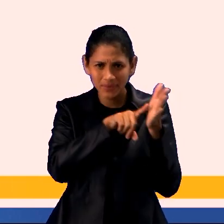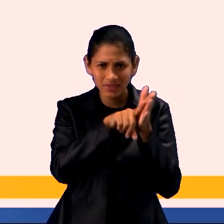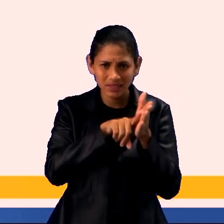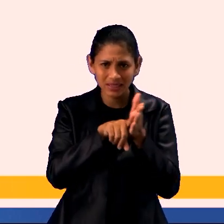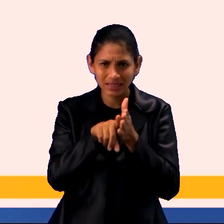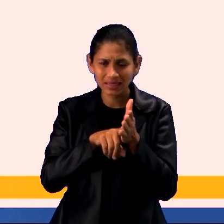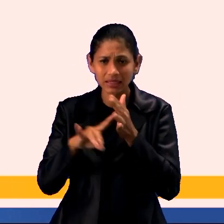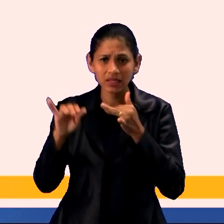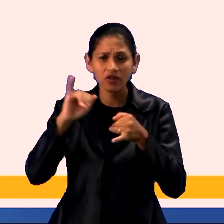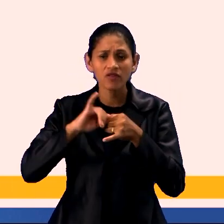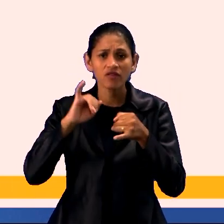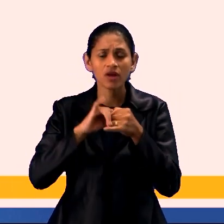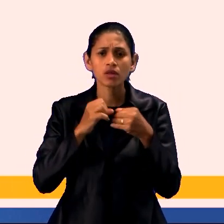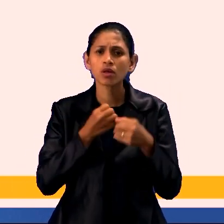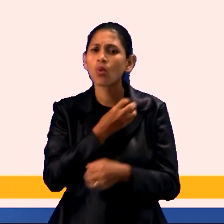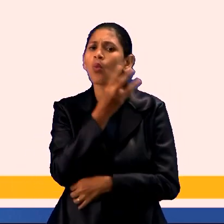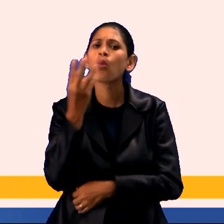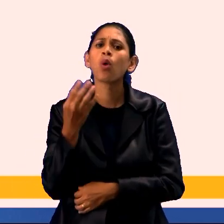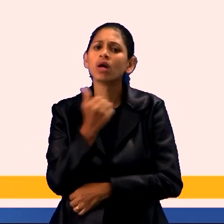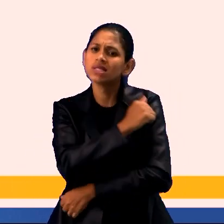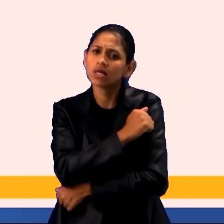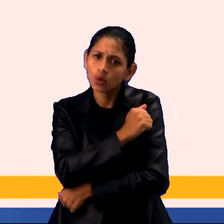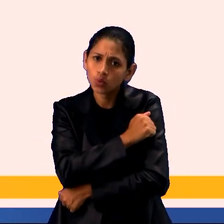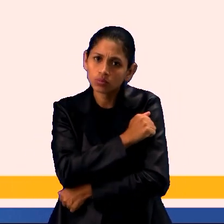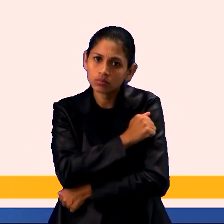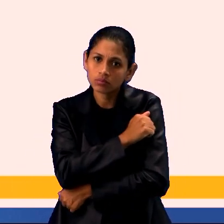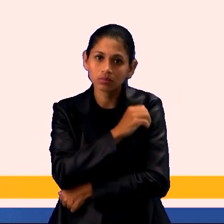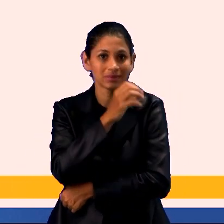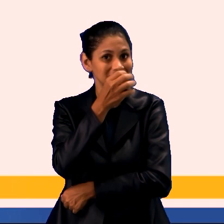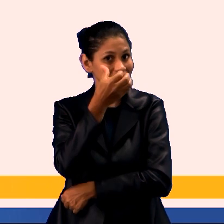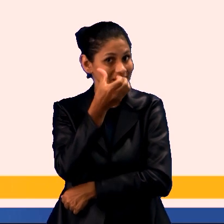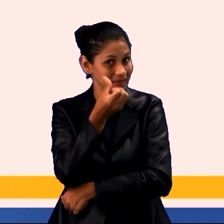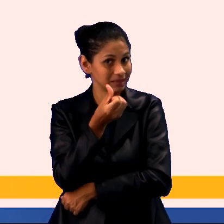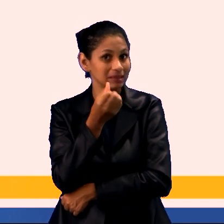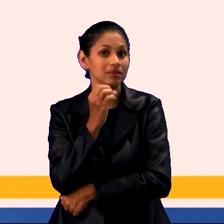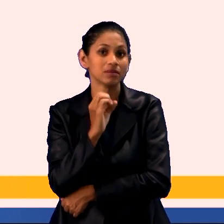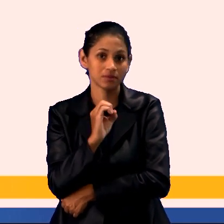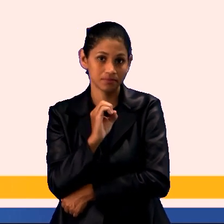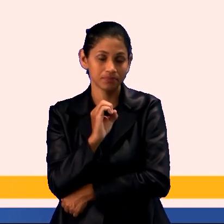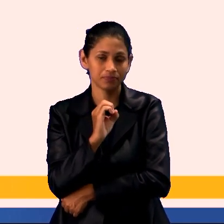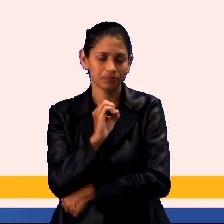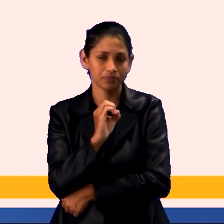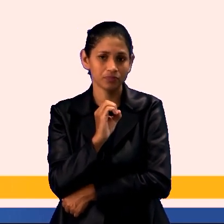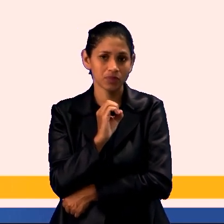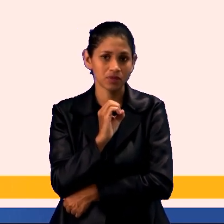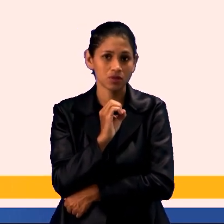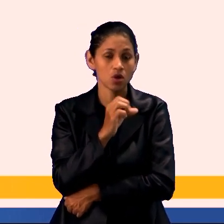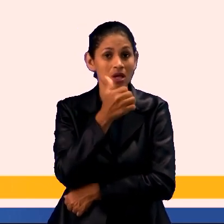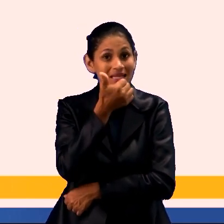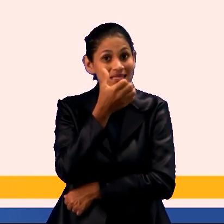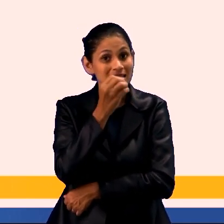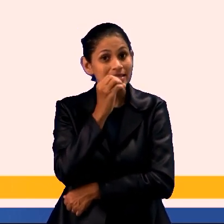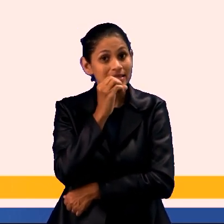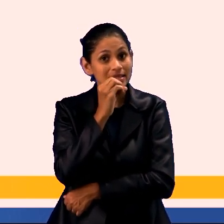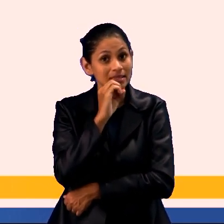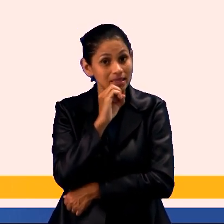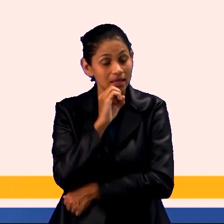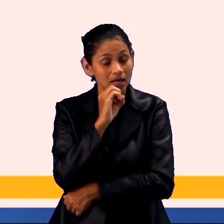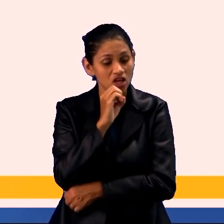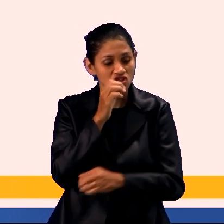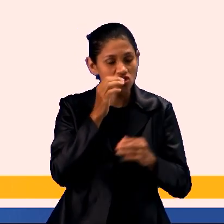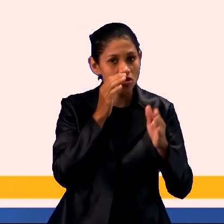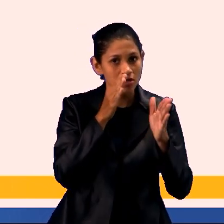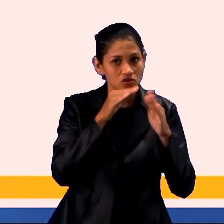60 alunos? Dentre esses 60, foi dividida em 4 grupos, esses 60, certo? E